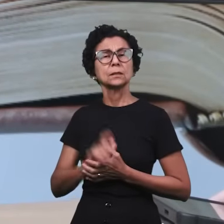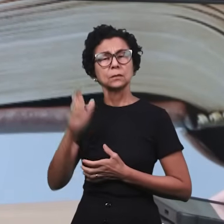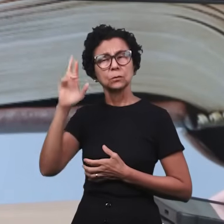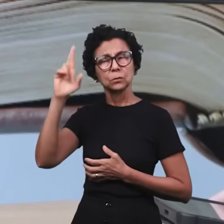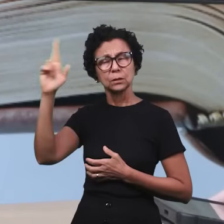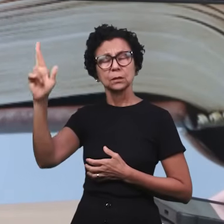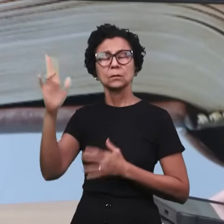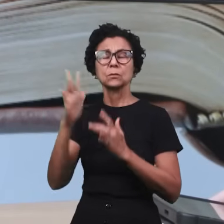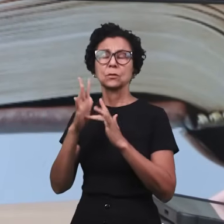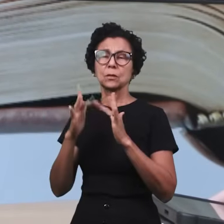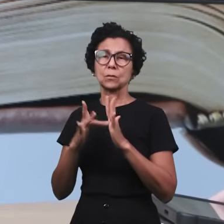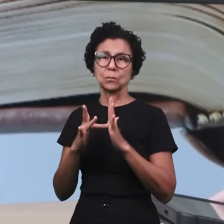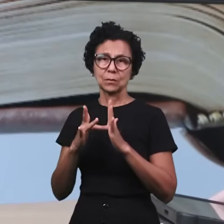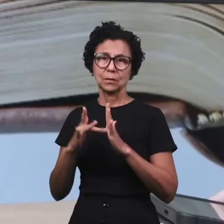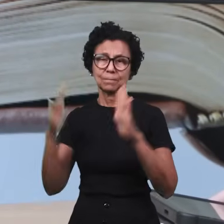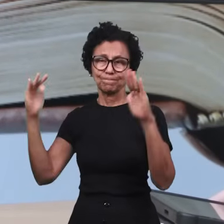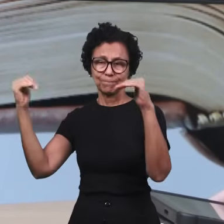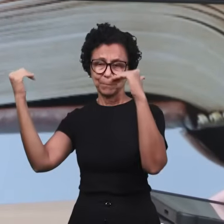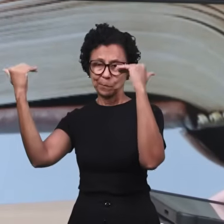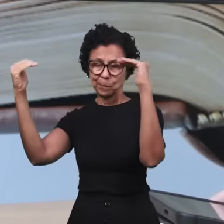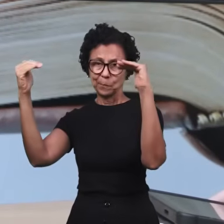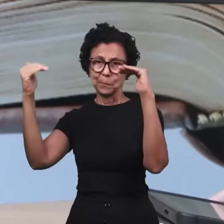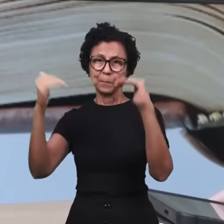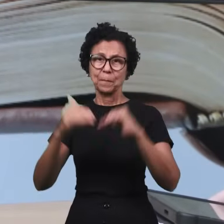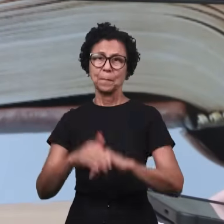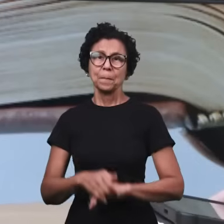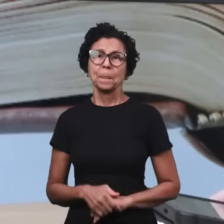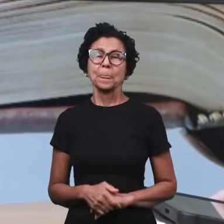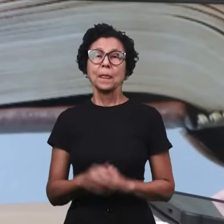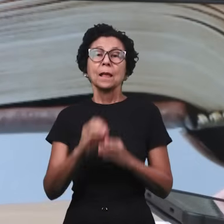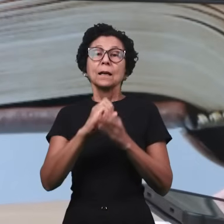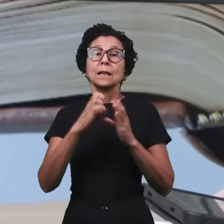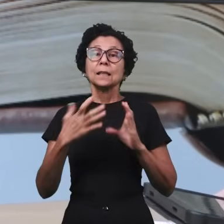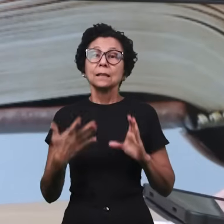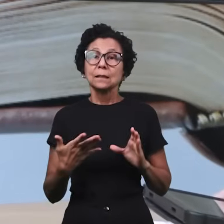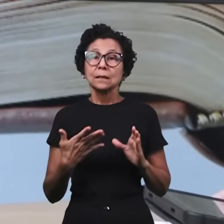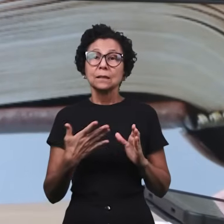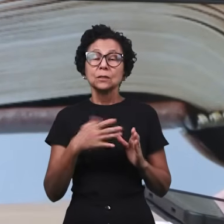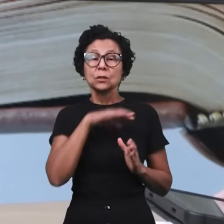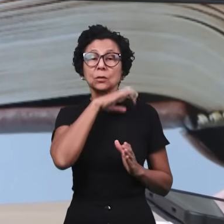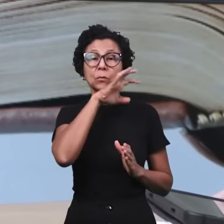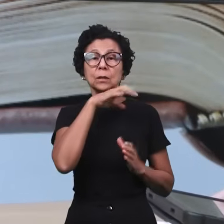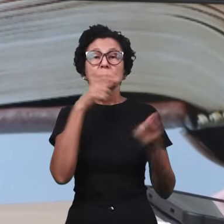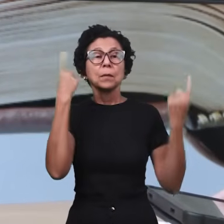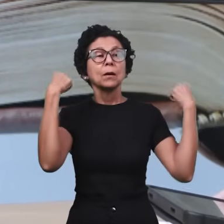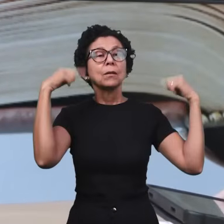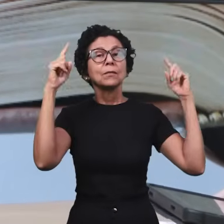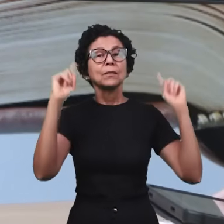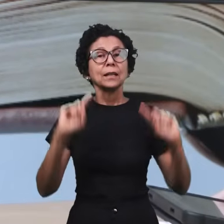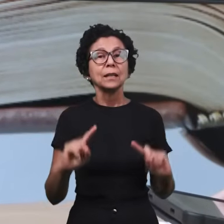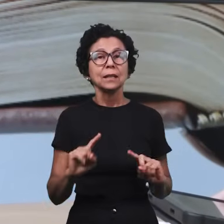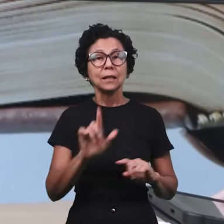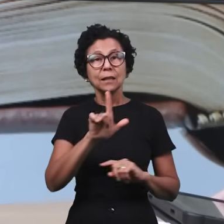que é o Senhor Jesus, né? E a ovelha, ela produz a lã, né?